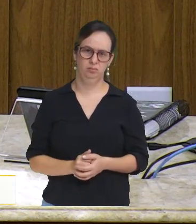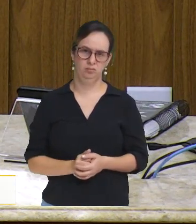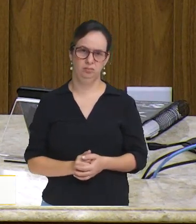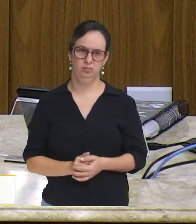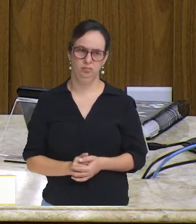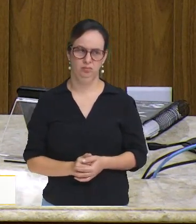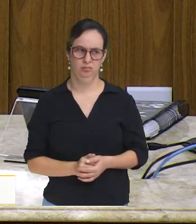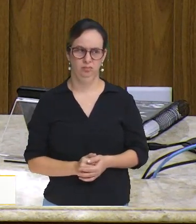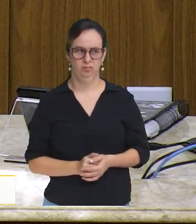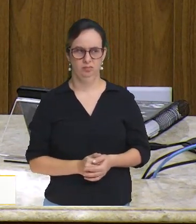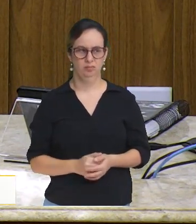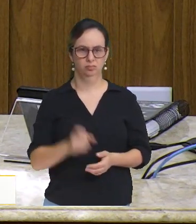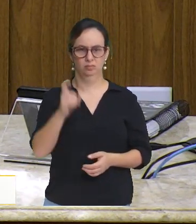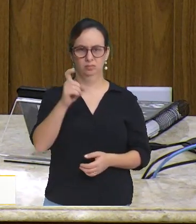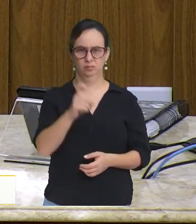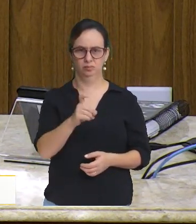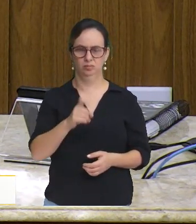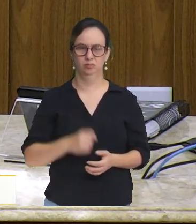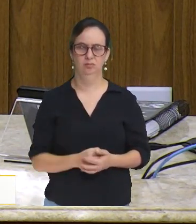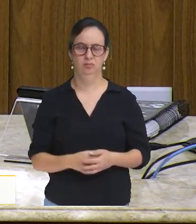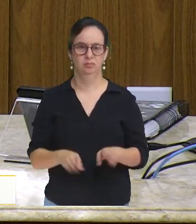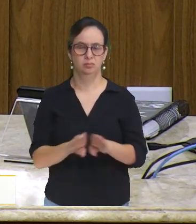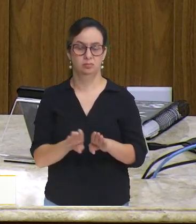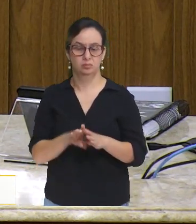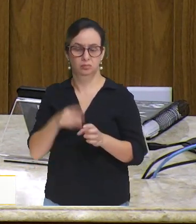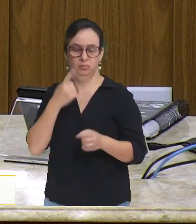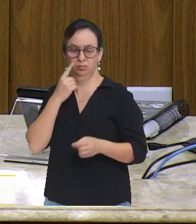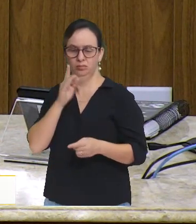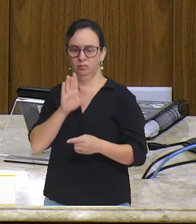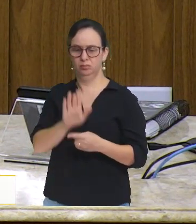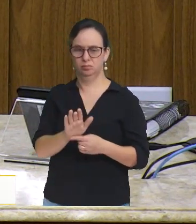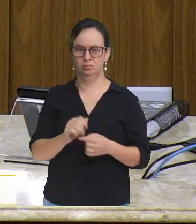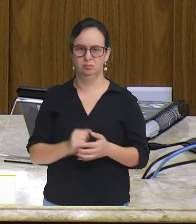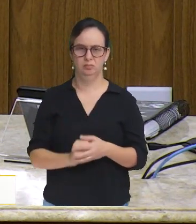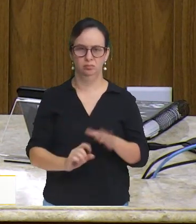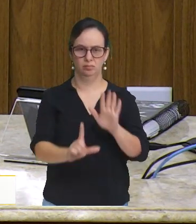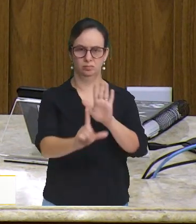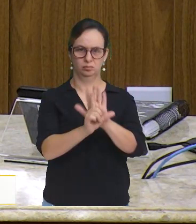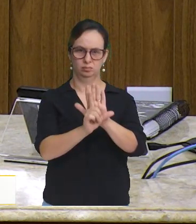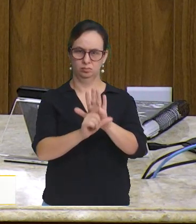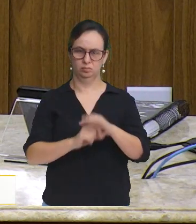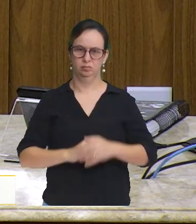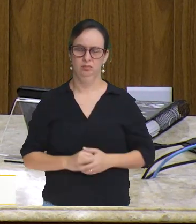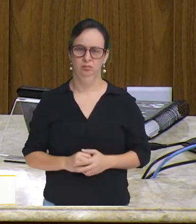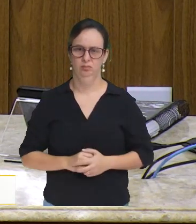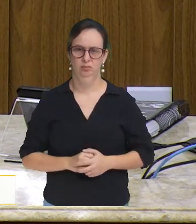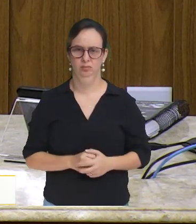Claro, existe toda uma prudência, não é, legislativa aqui, mas eventual